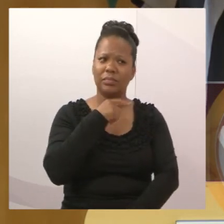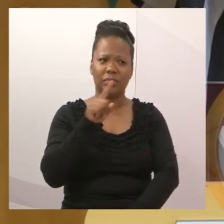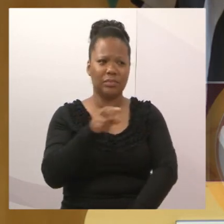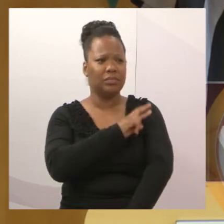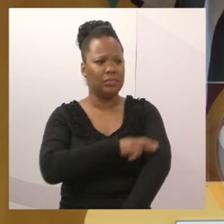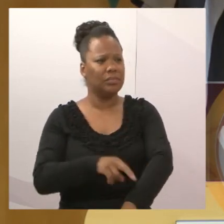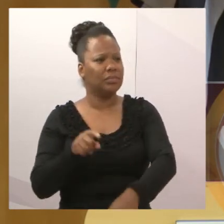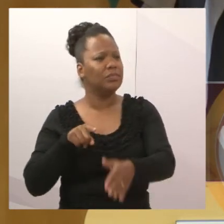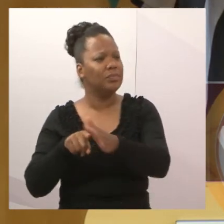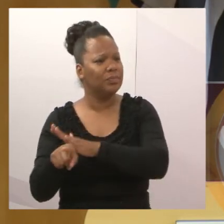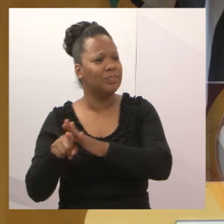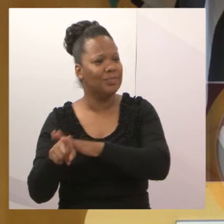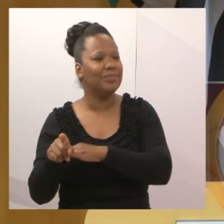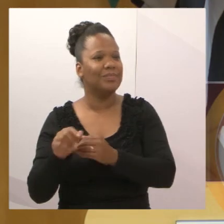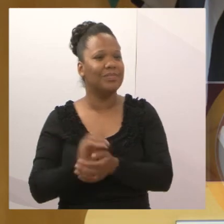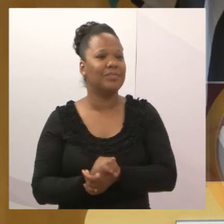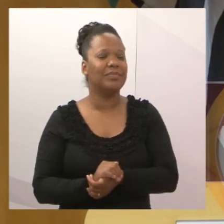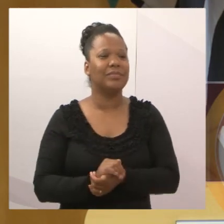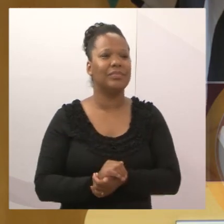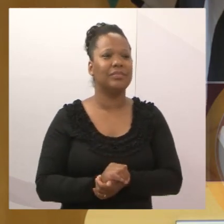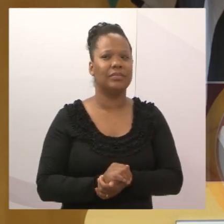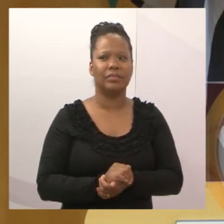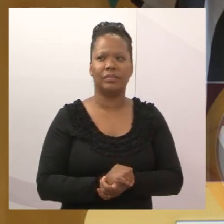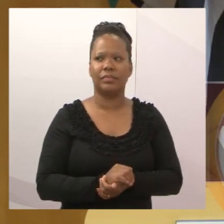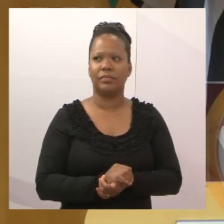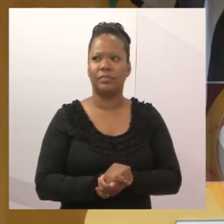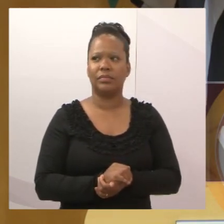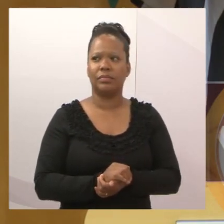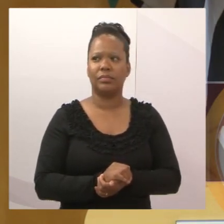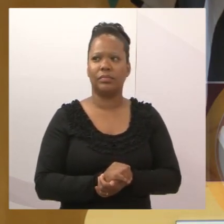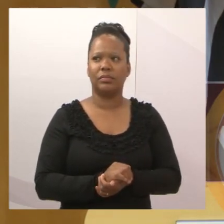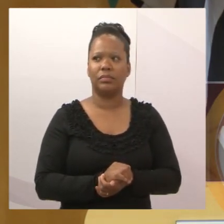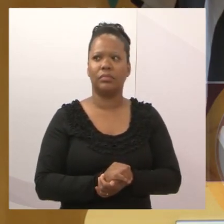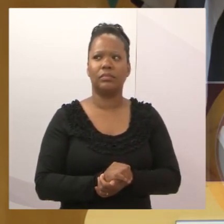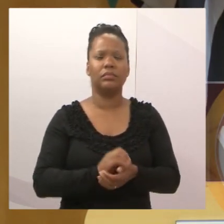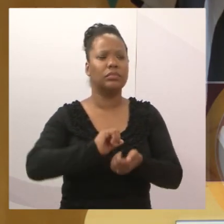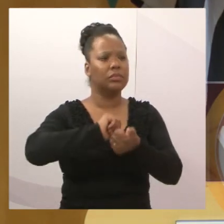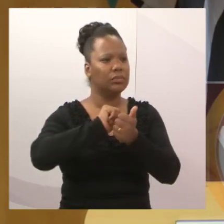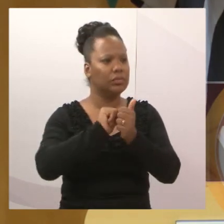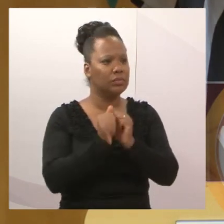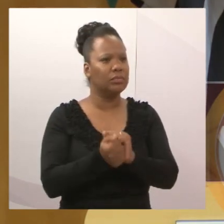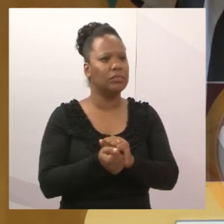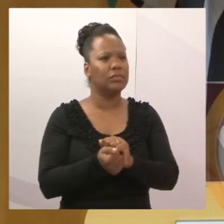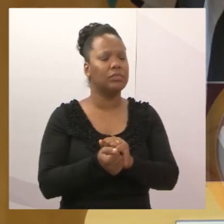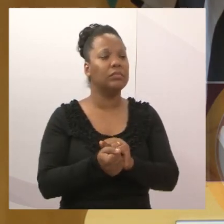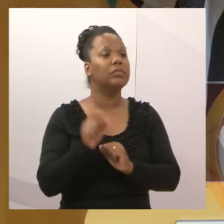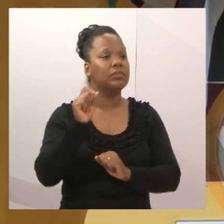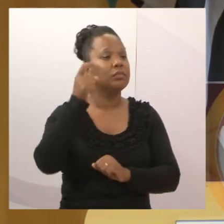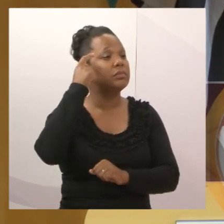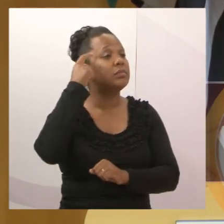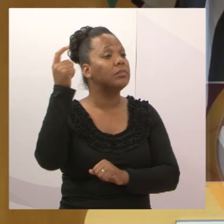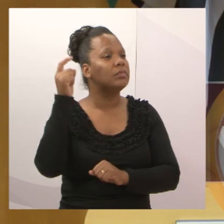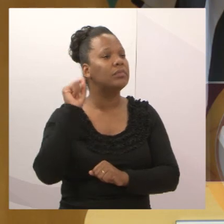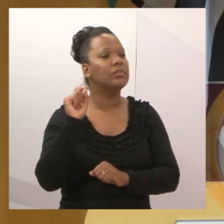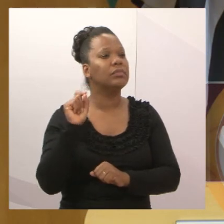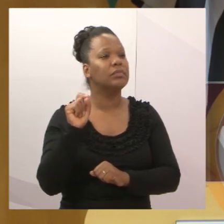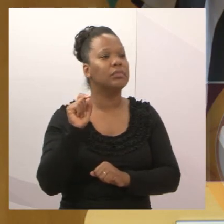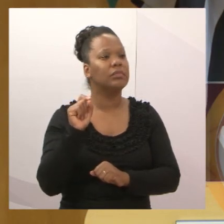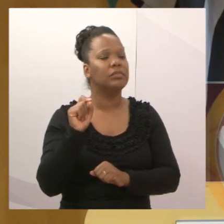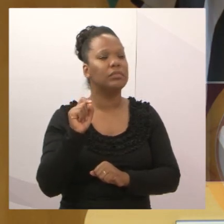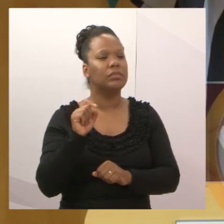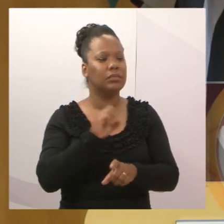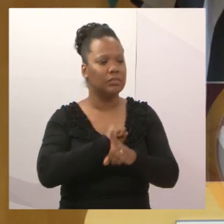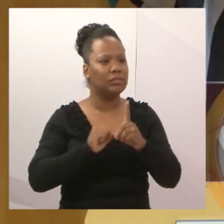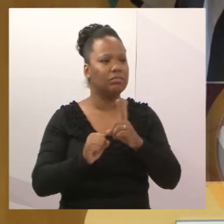situação? Então perceba que é só um detalhe, entendeu? O esporte existe. Mas a ideia é o quê? É construir uma